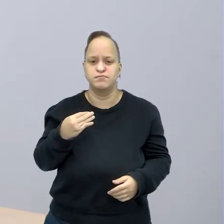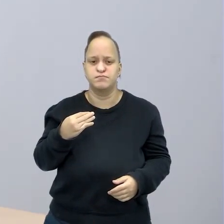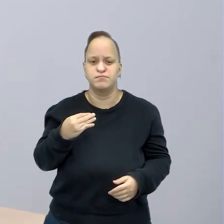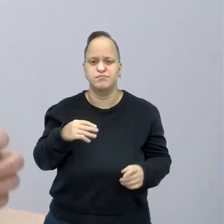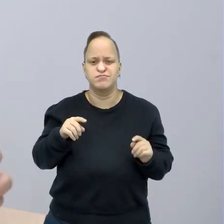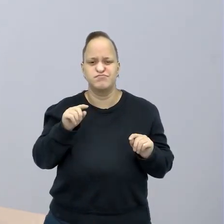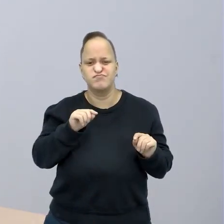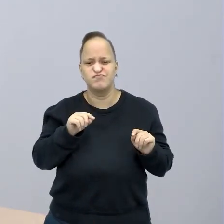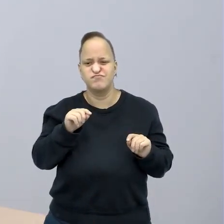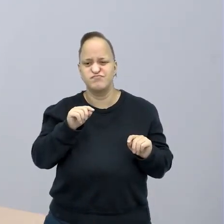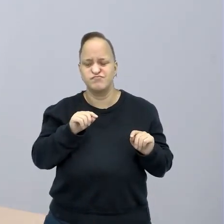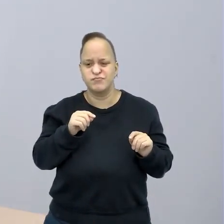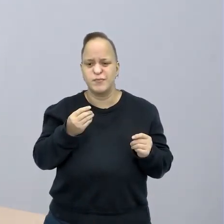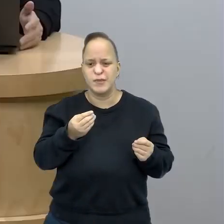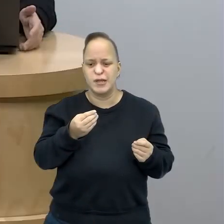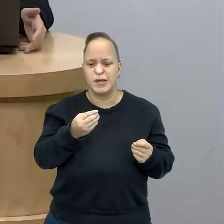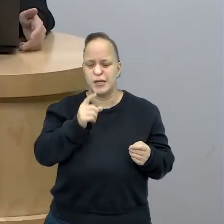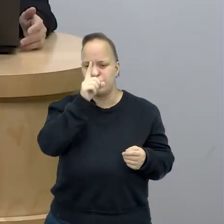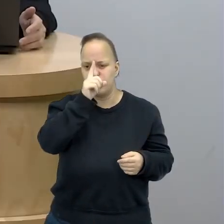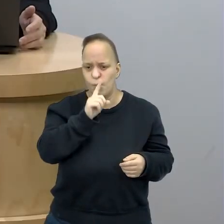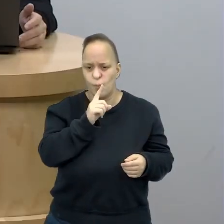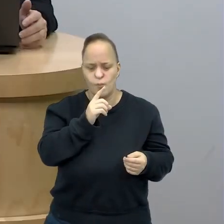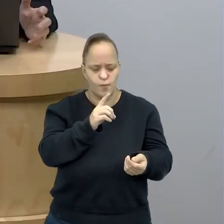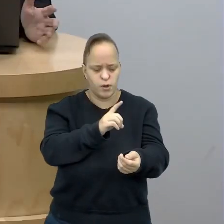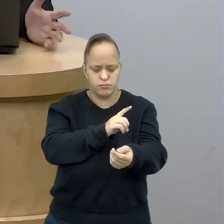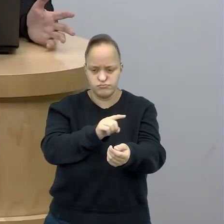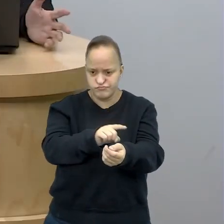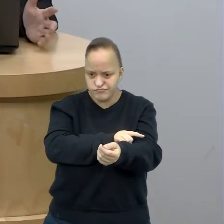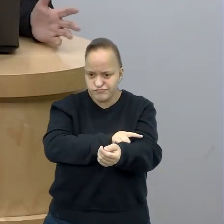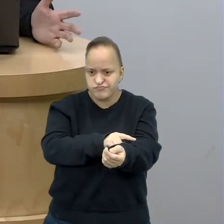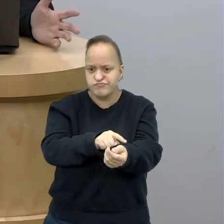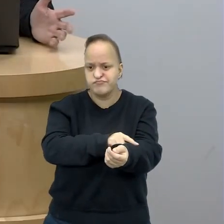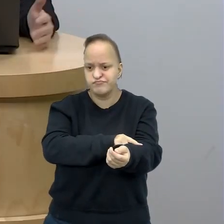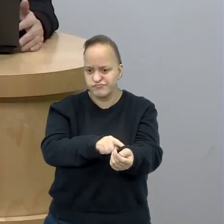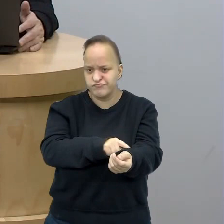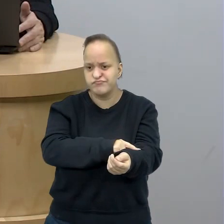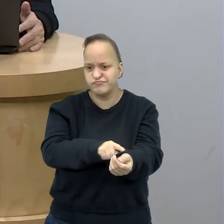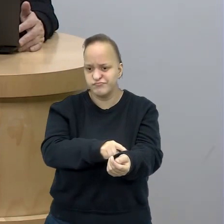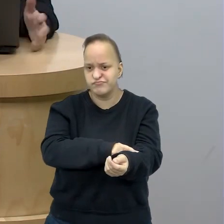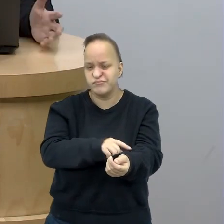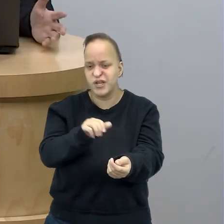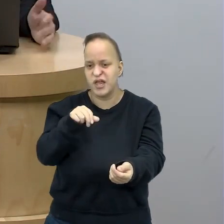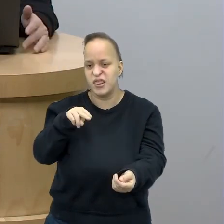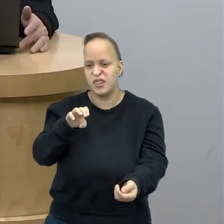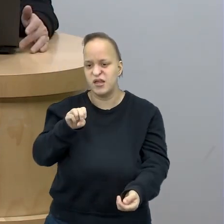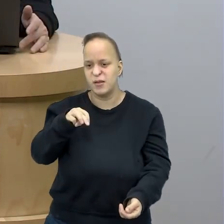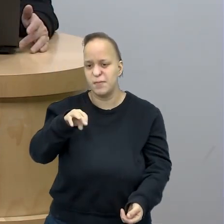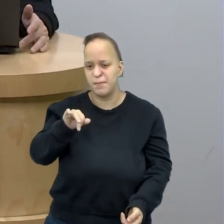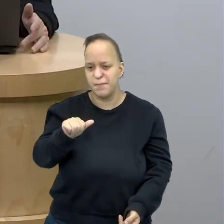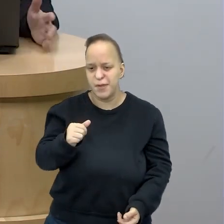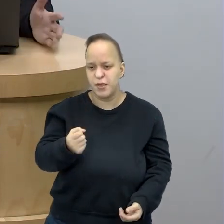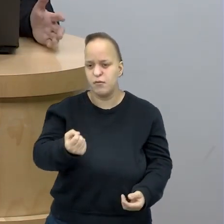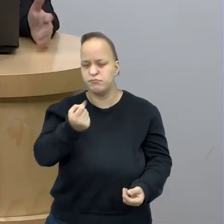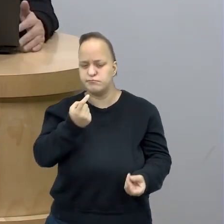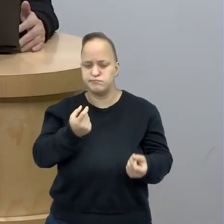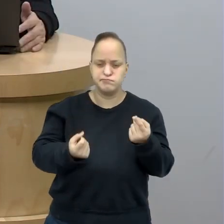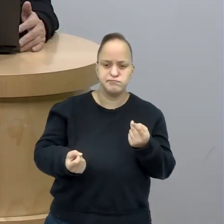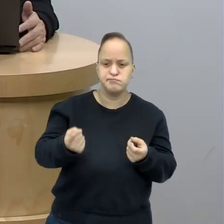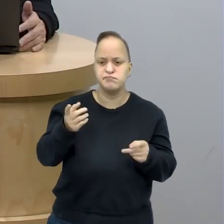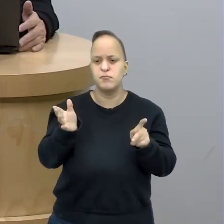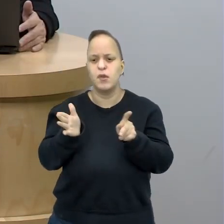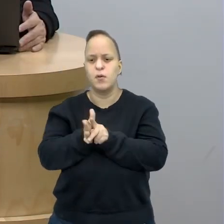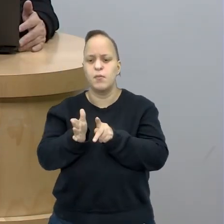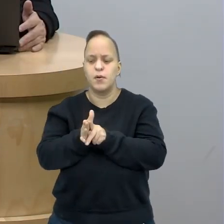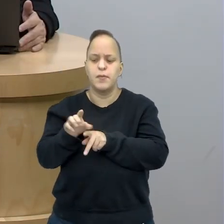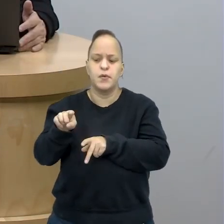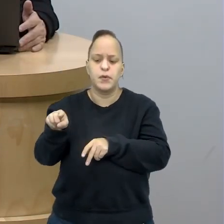causa de uma anemia. Sim. A plásica típica é uma anemia rara, então típica do que